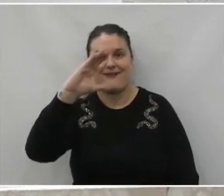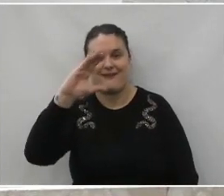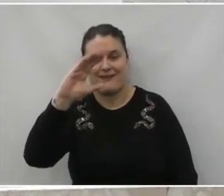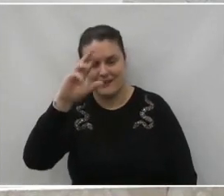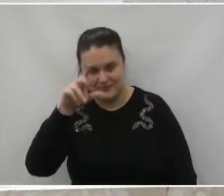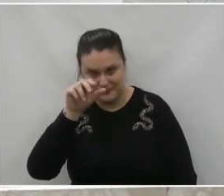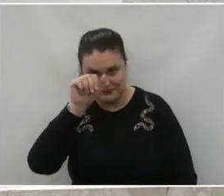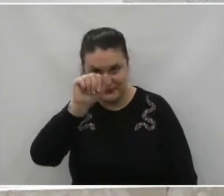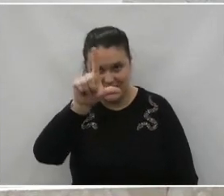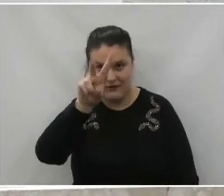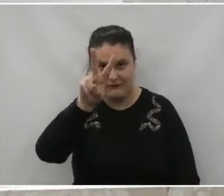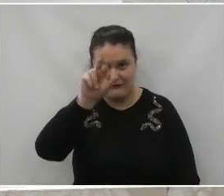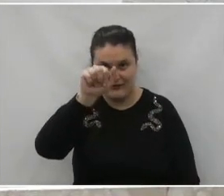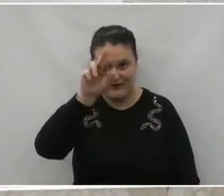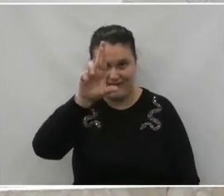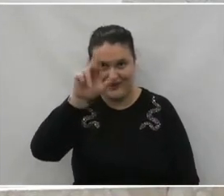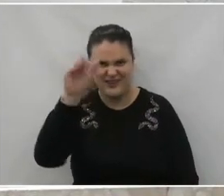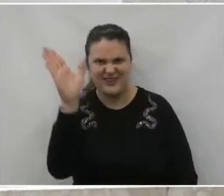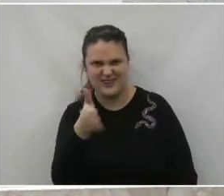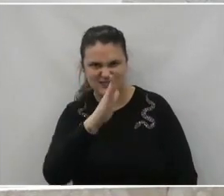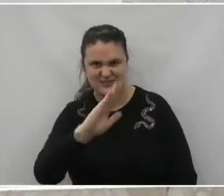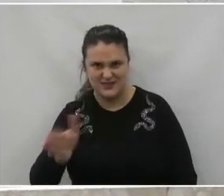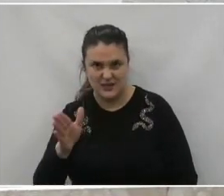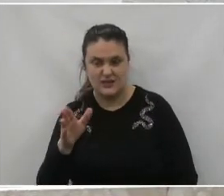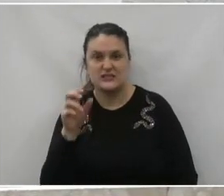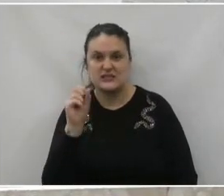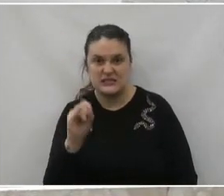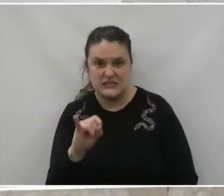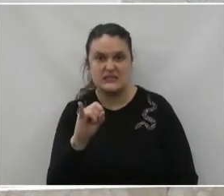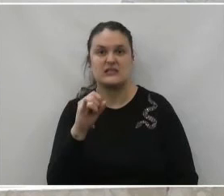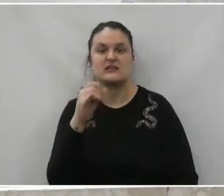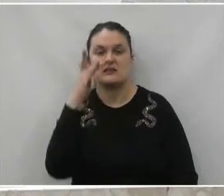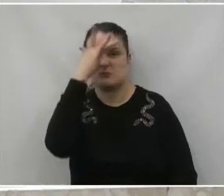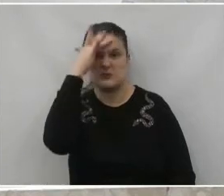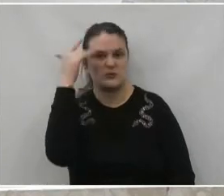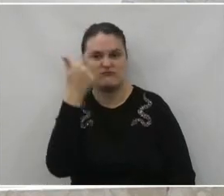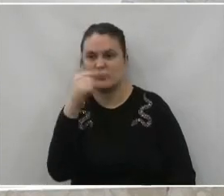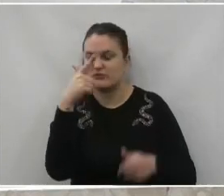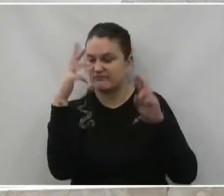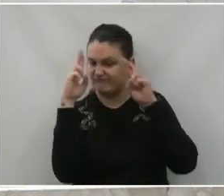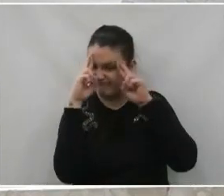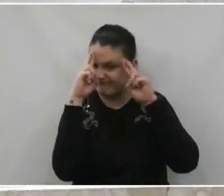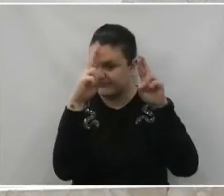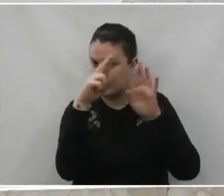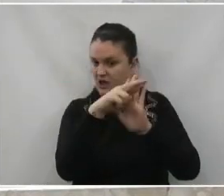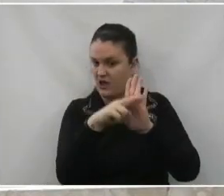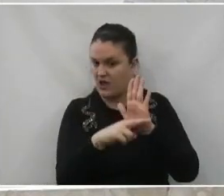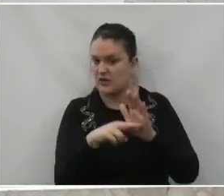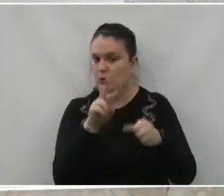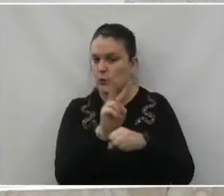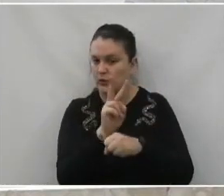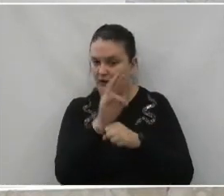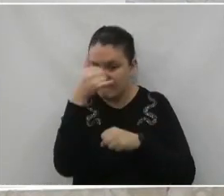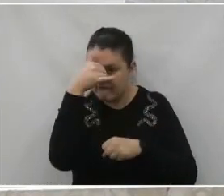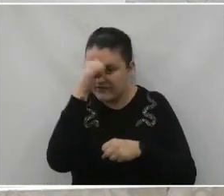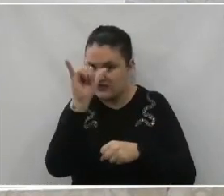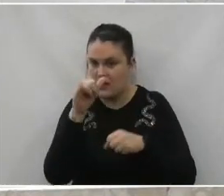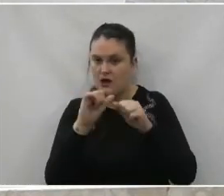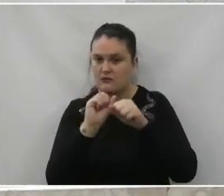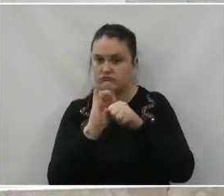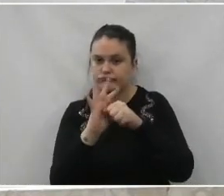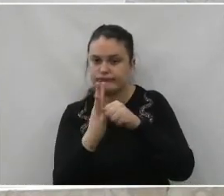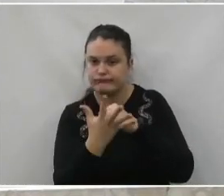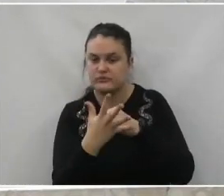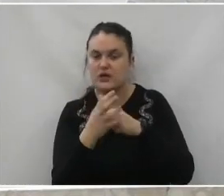funcionamento será aplicada em caso de reincidência ou de retirada, dano descaracterização ou destruição do aviso